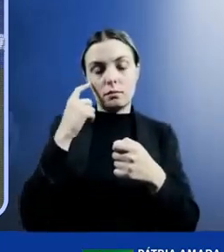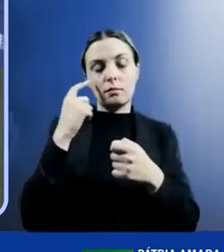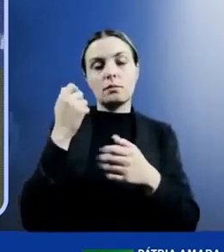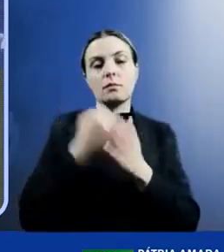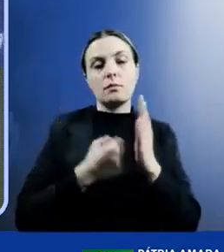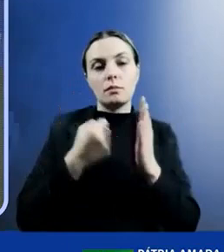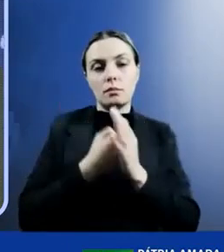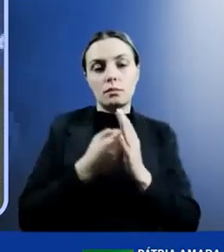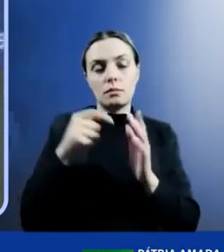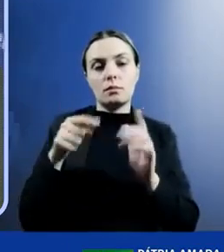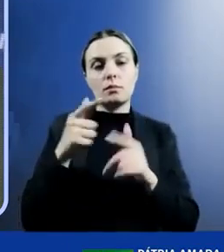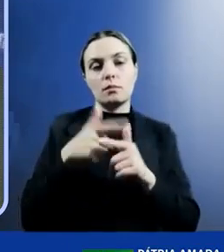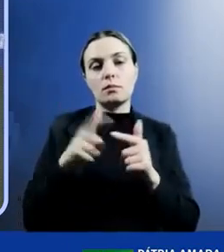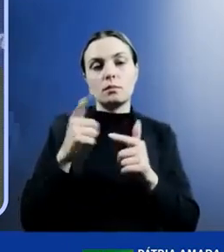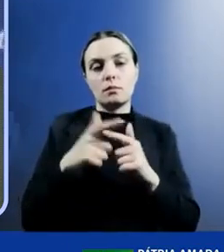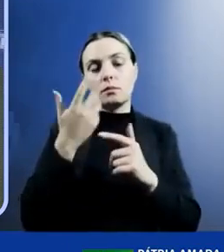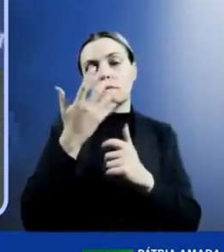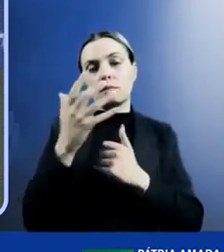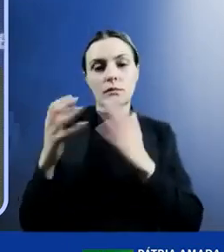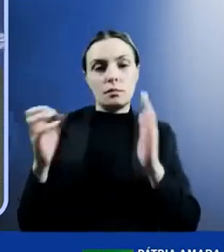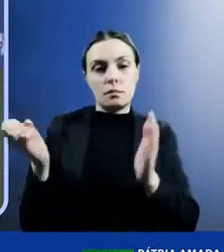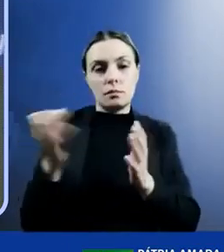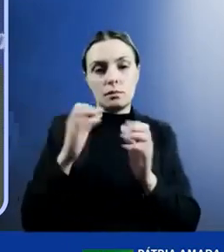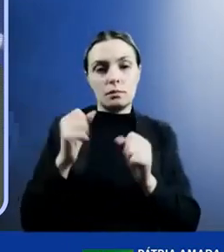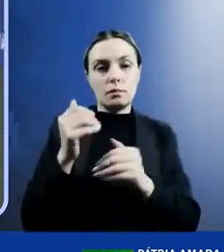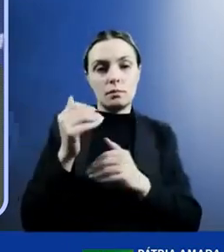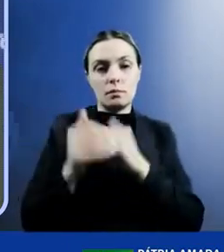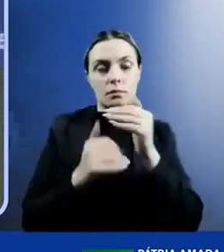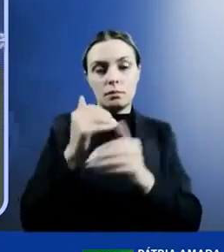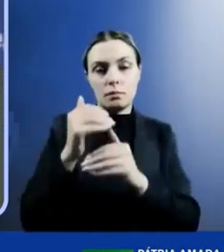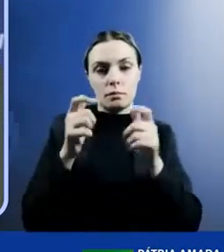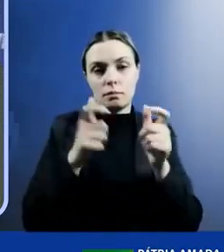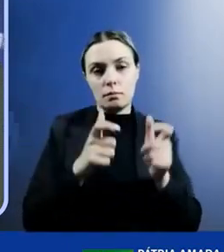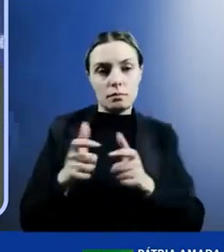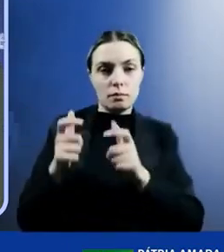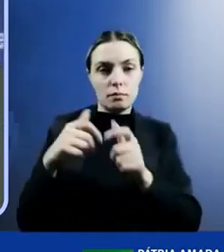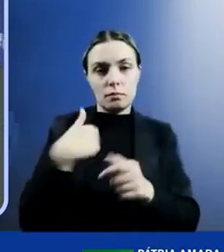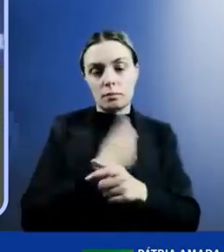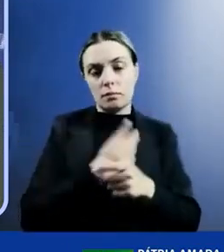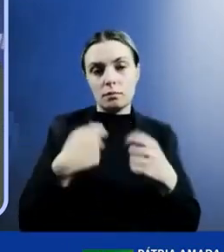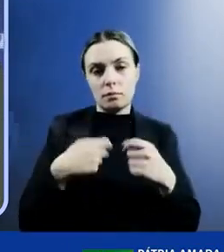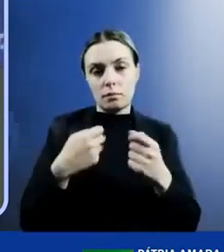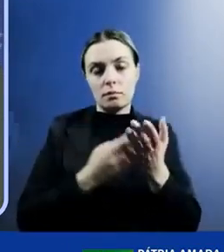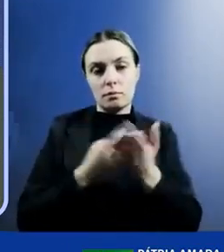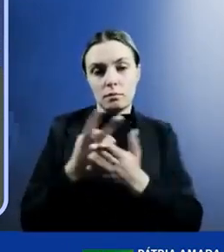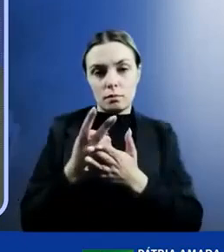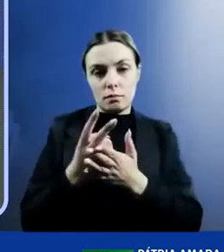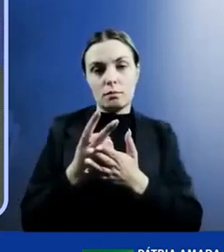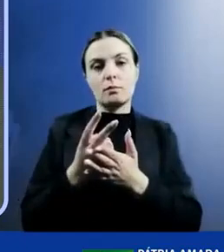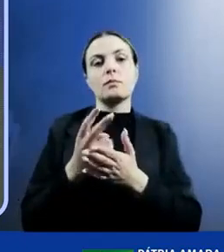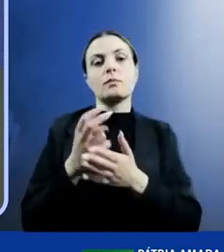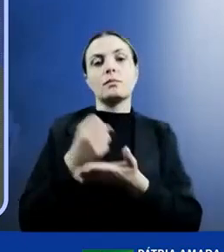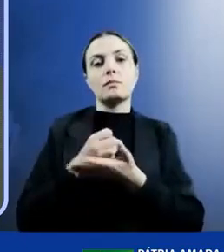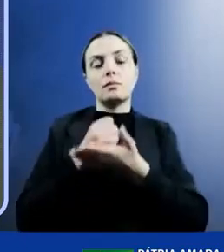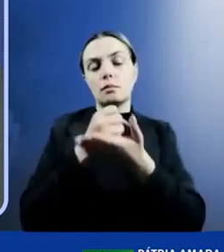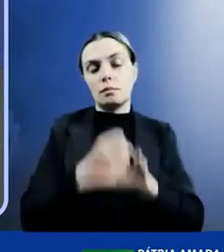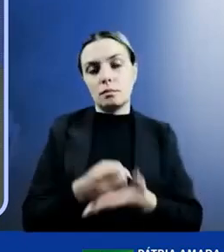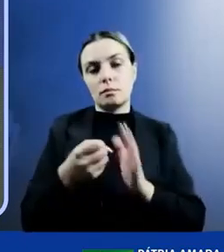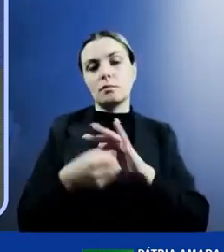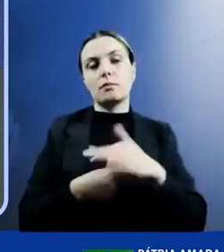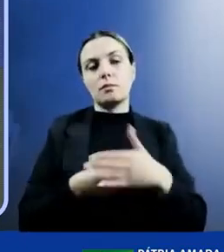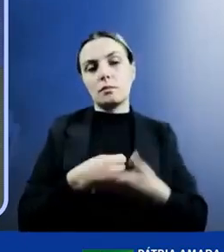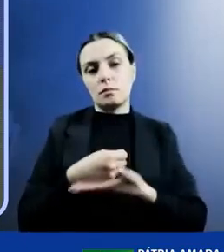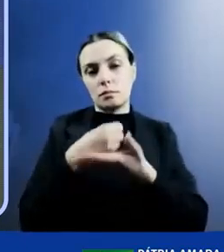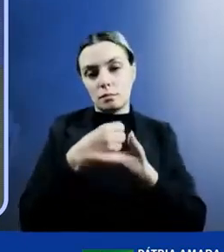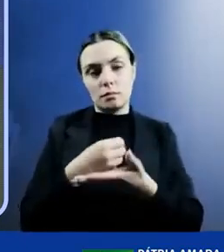Então, para que a energia renovável possa avançar no nosso território, nós temos que garantir que isso sirva à sustentabilidade, ao